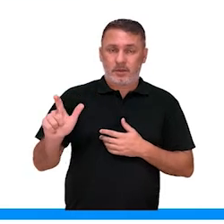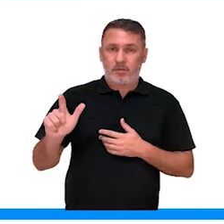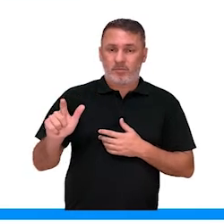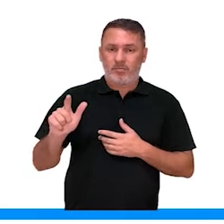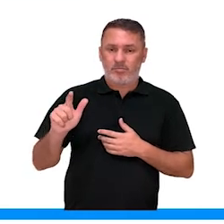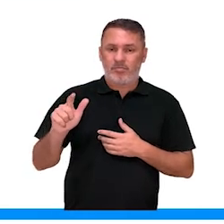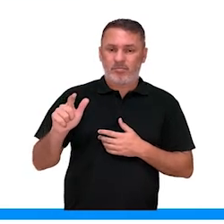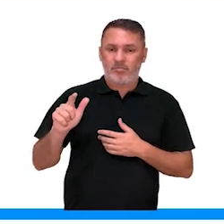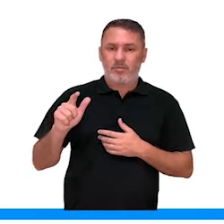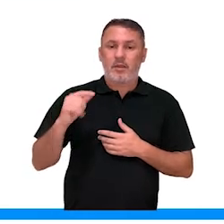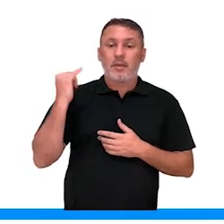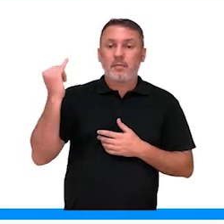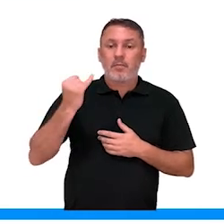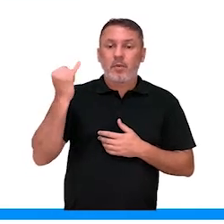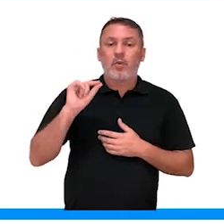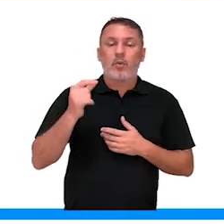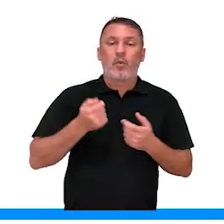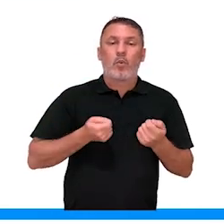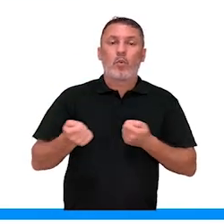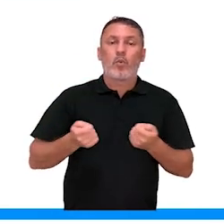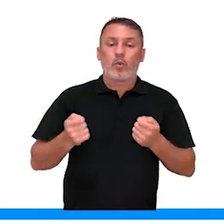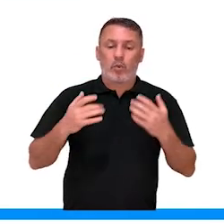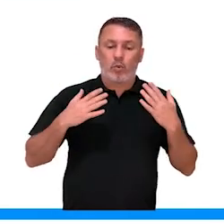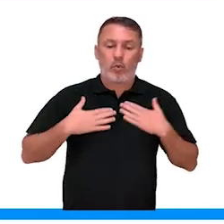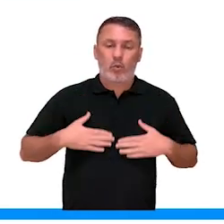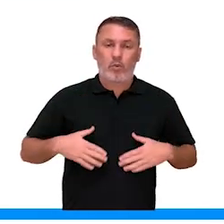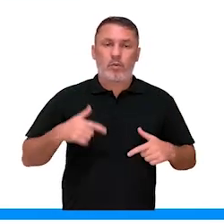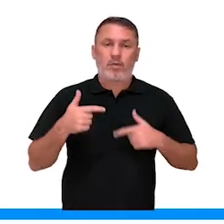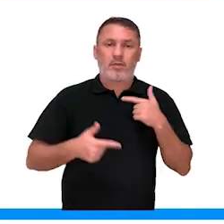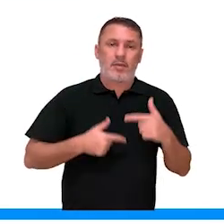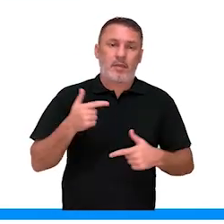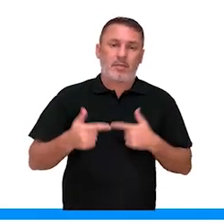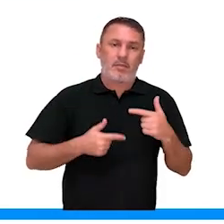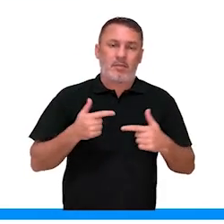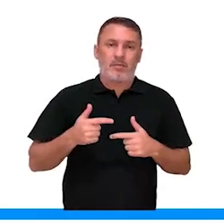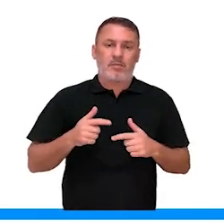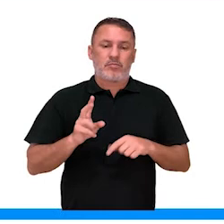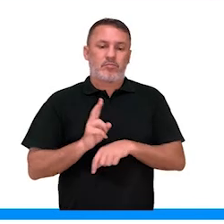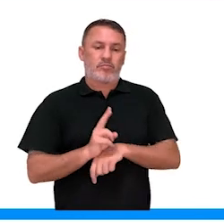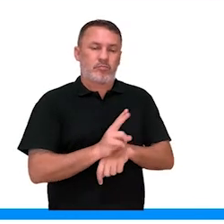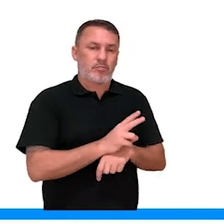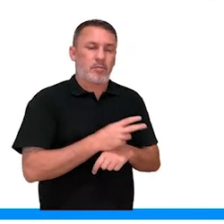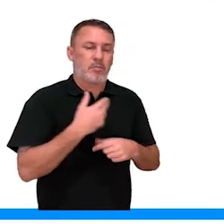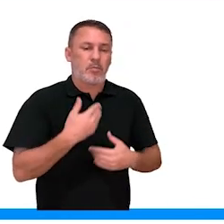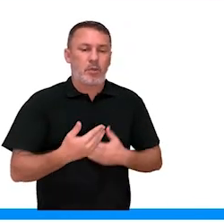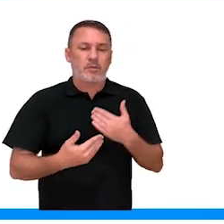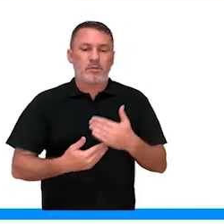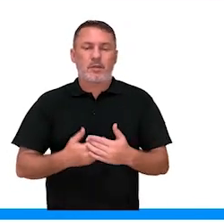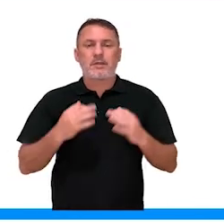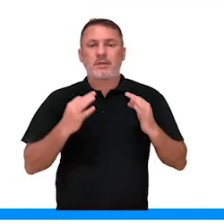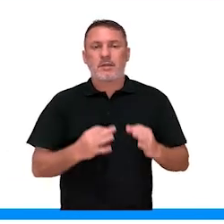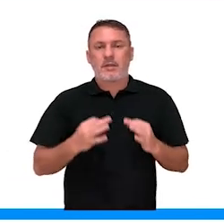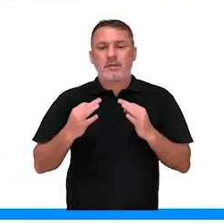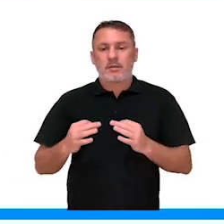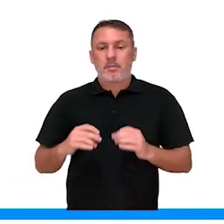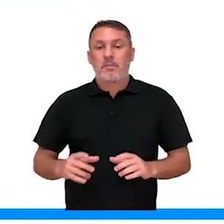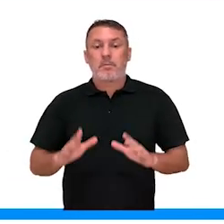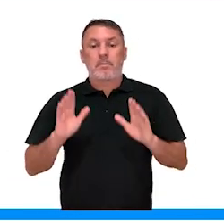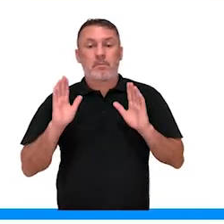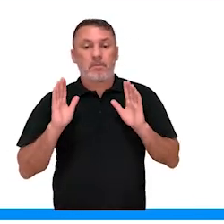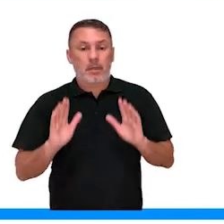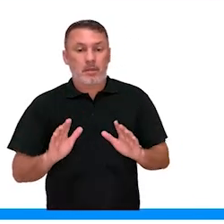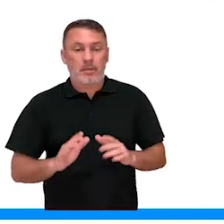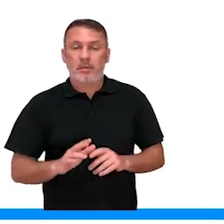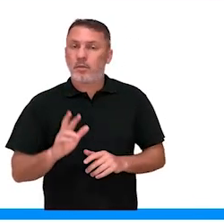uma importância muito grande em regular funções do nosso corpo, para que os processos aconteçam de maneira correta.